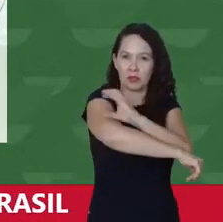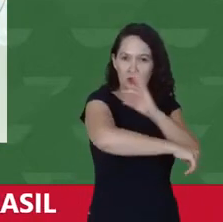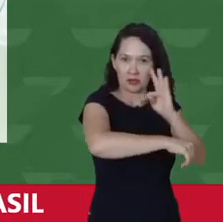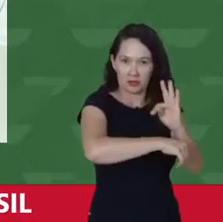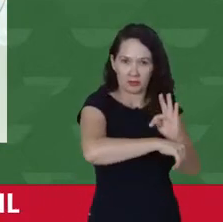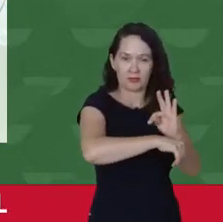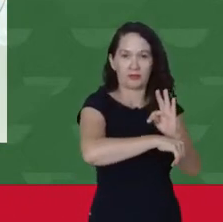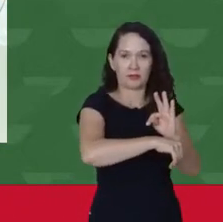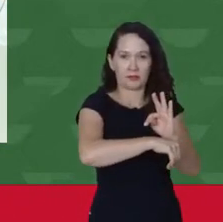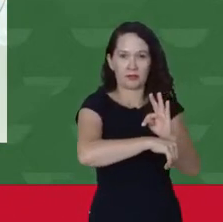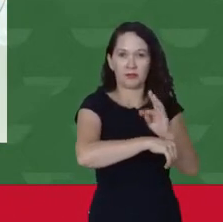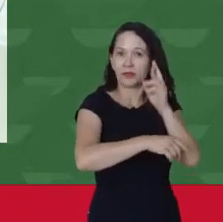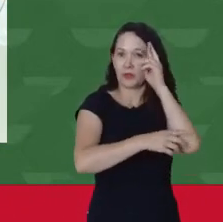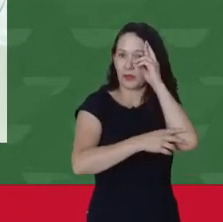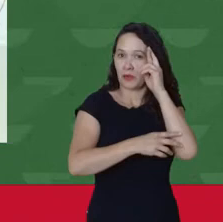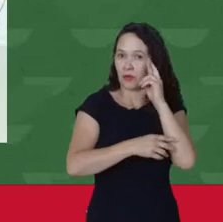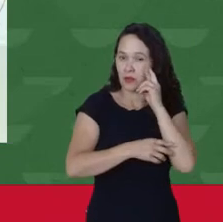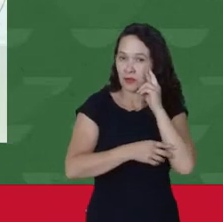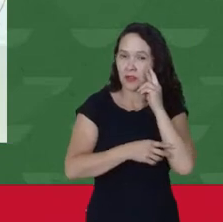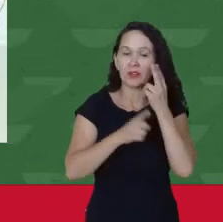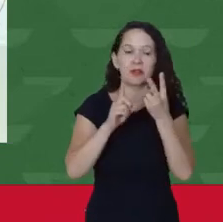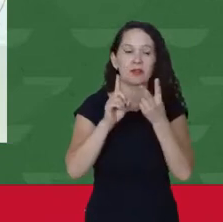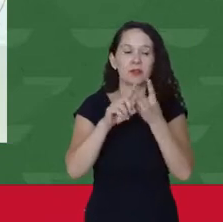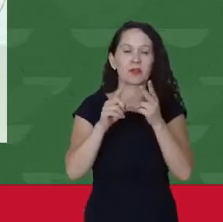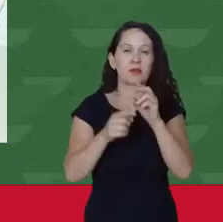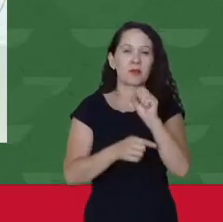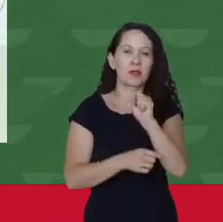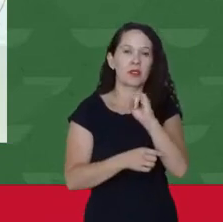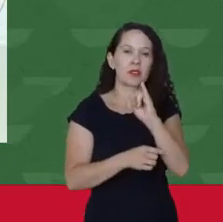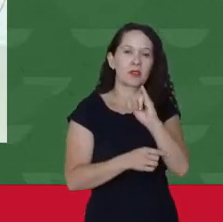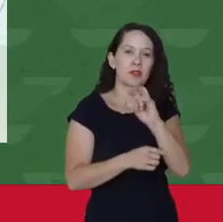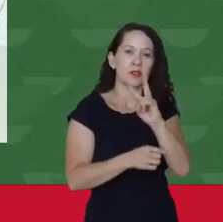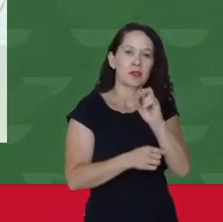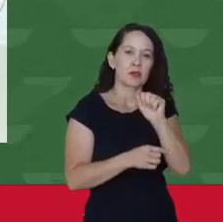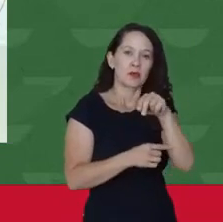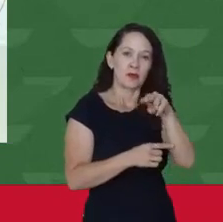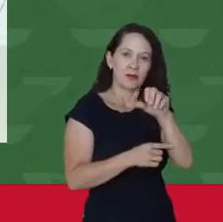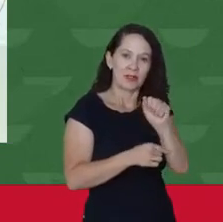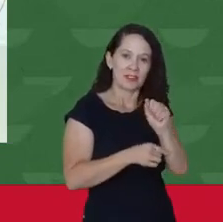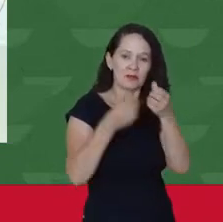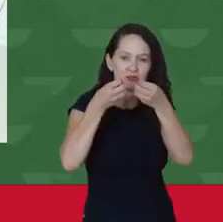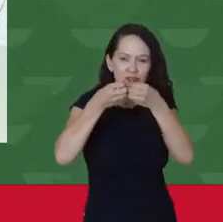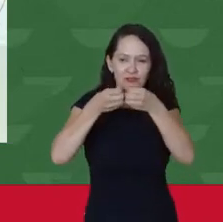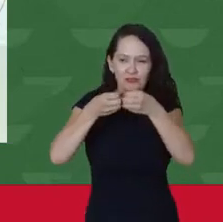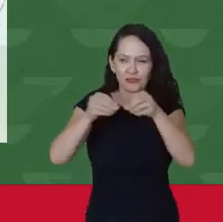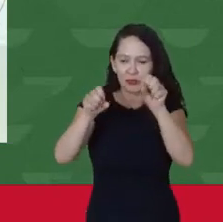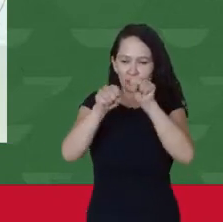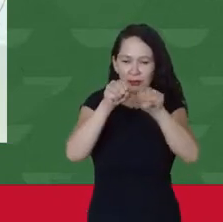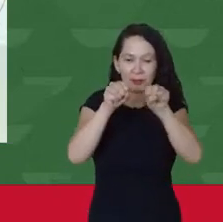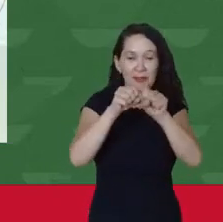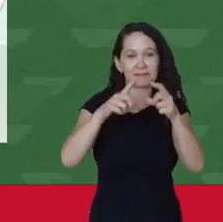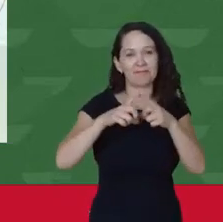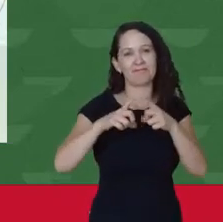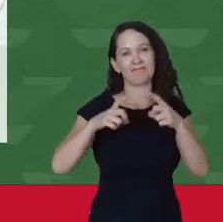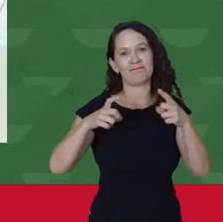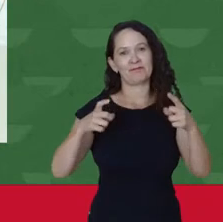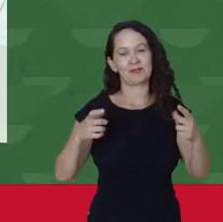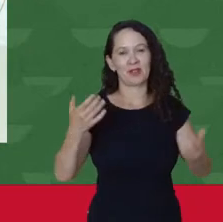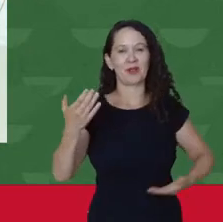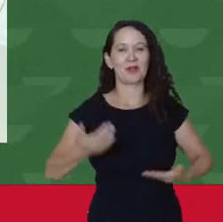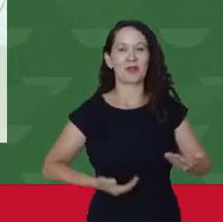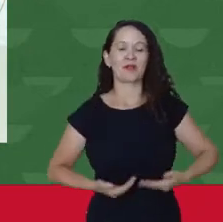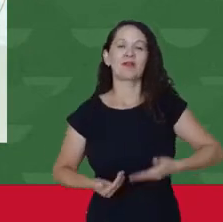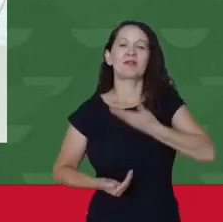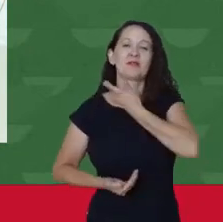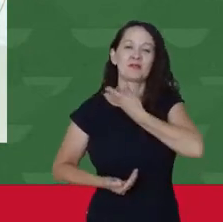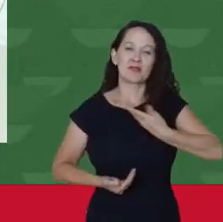Então, Rosilene e Silvana, a precarização será maior ainda. O servidor público